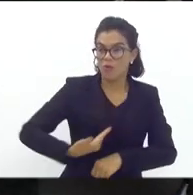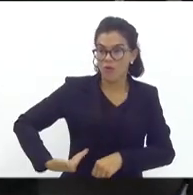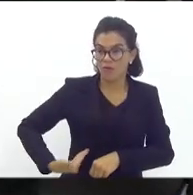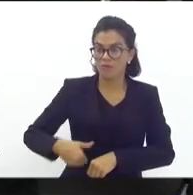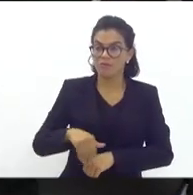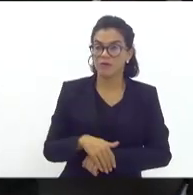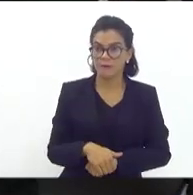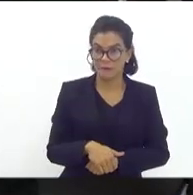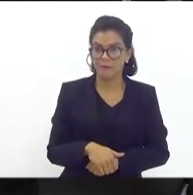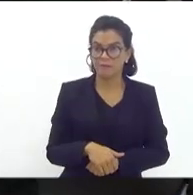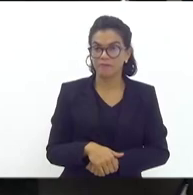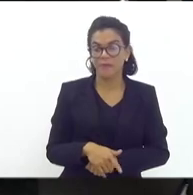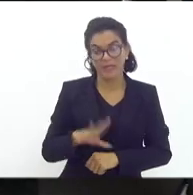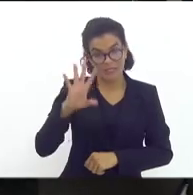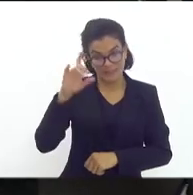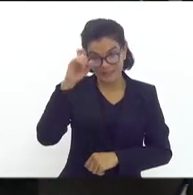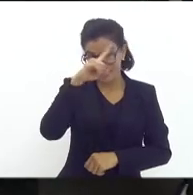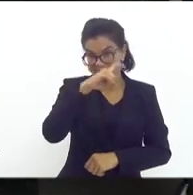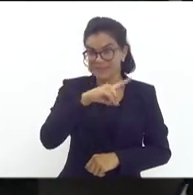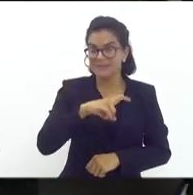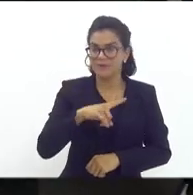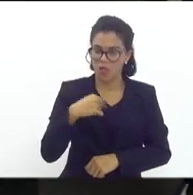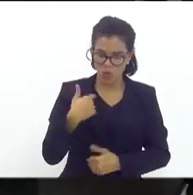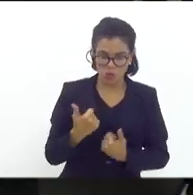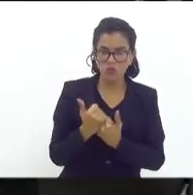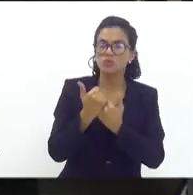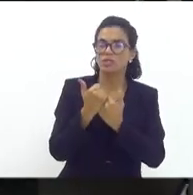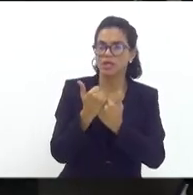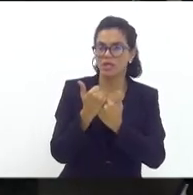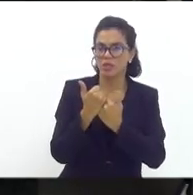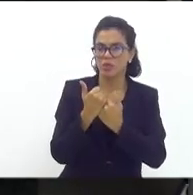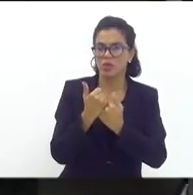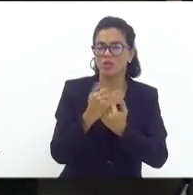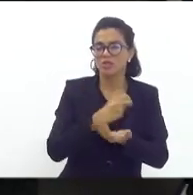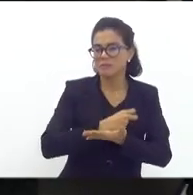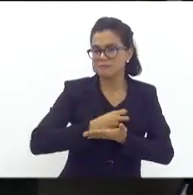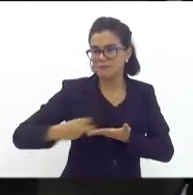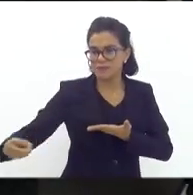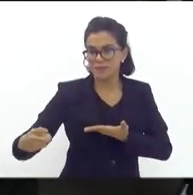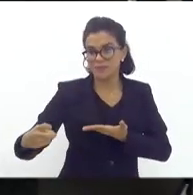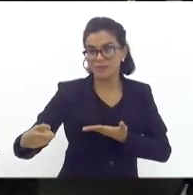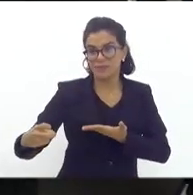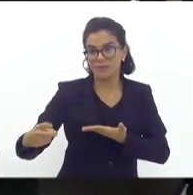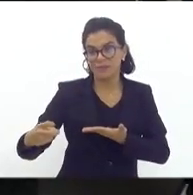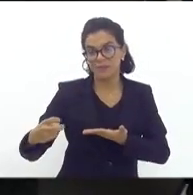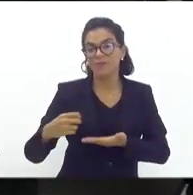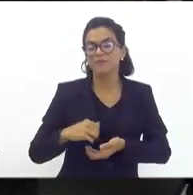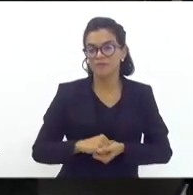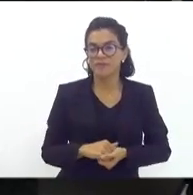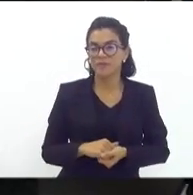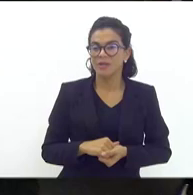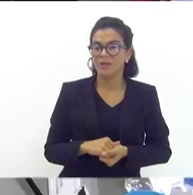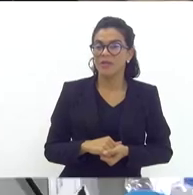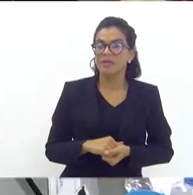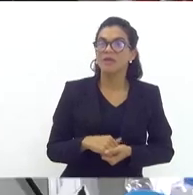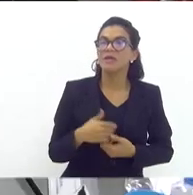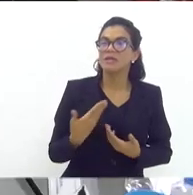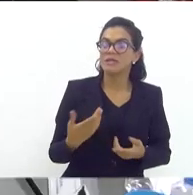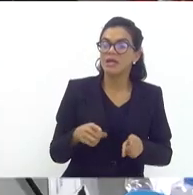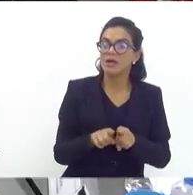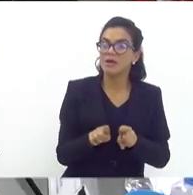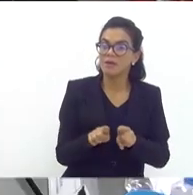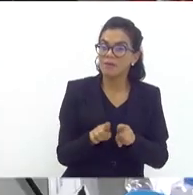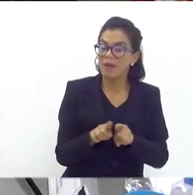também é difícil de acontecer eu sustenta tese de impeachment de impedimento por essa casa Presidente E aí o quarto mecanismo